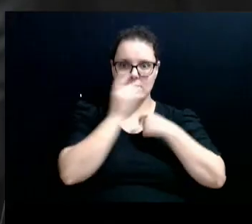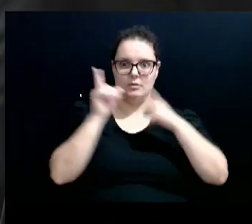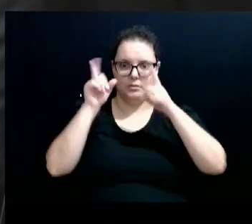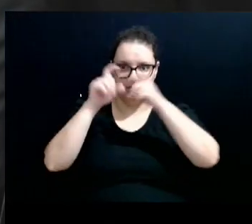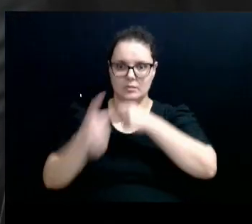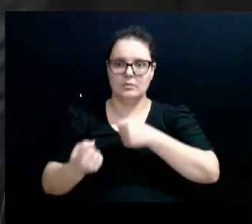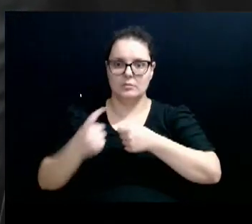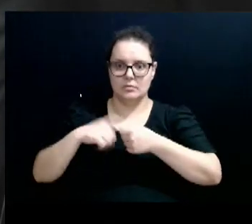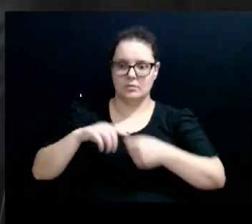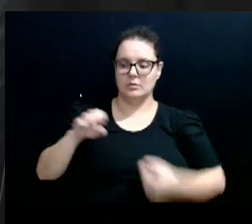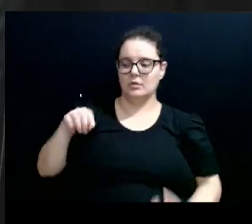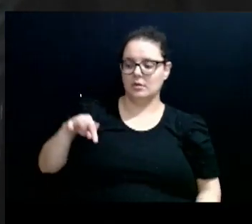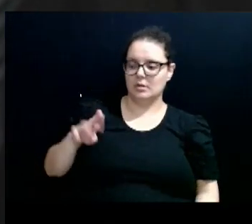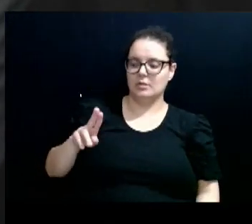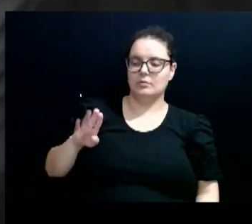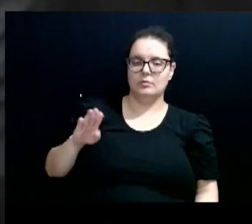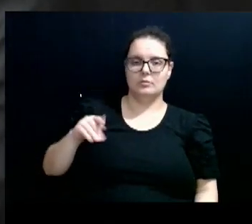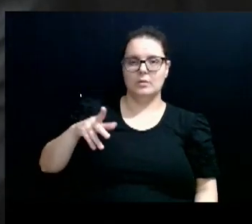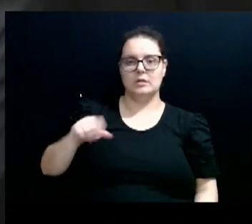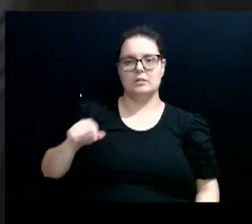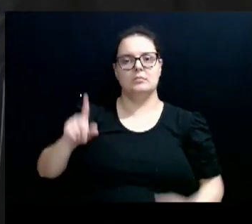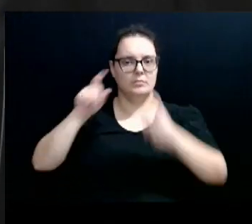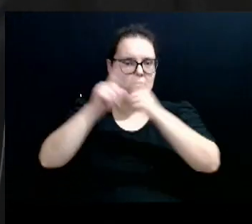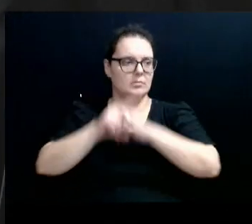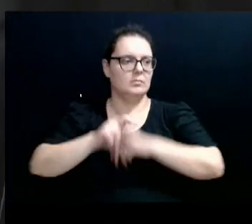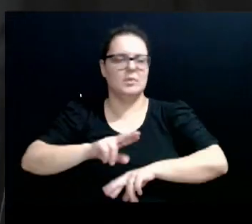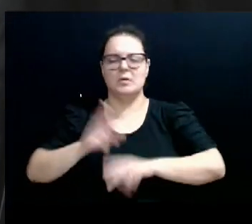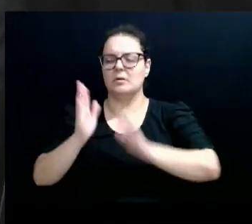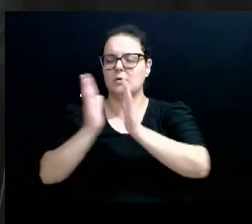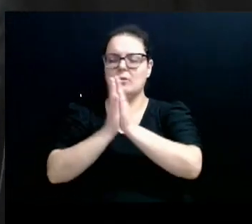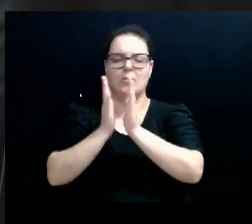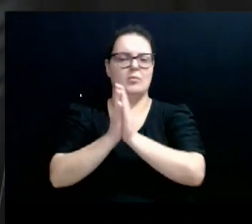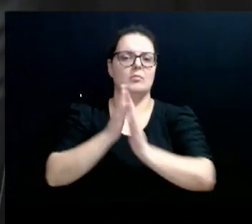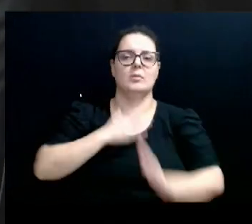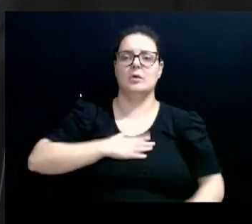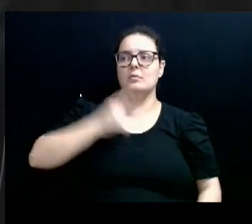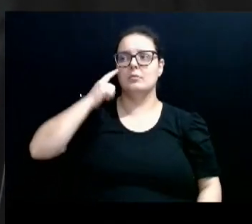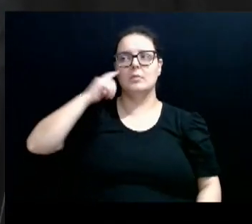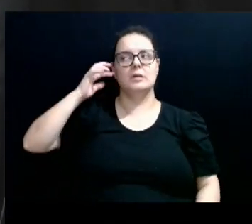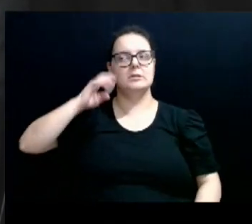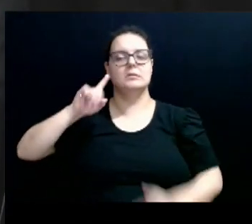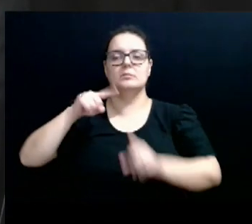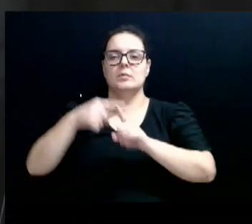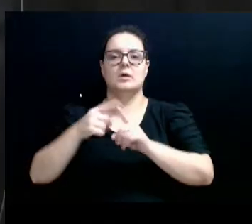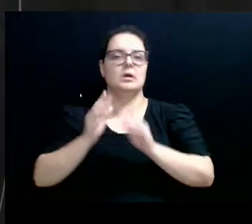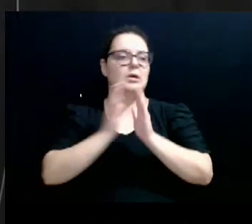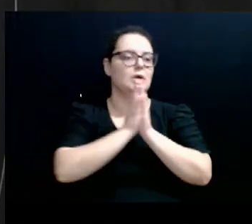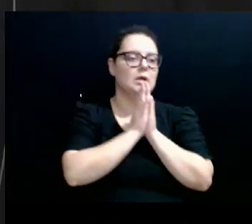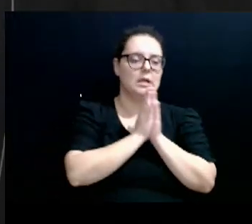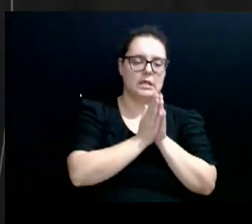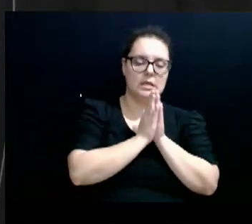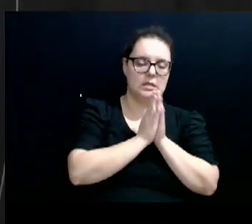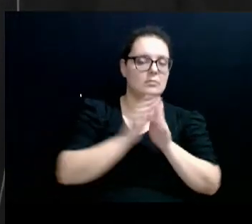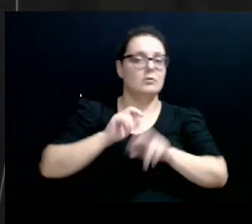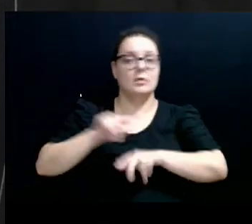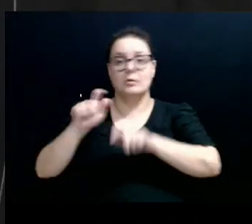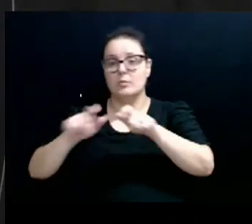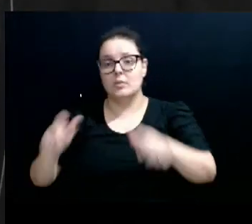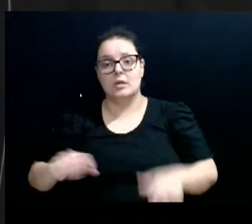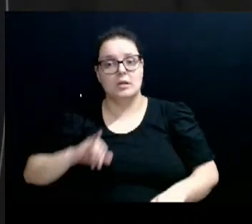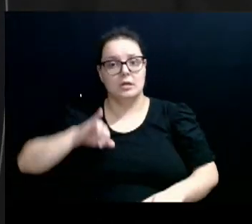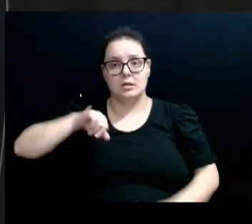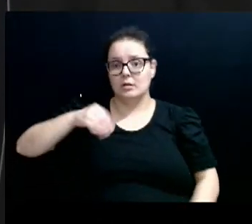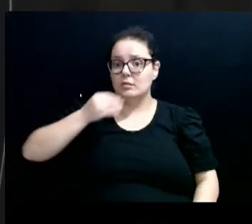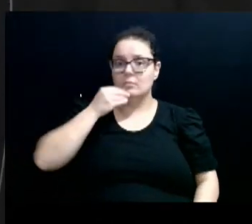muita dificuldade. Mas muita gente orando por mim, pensando positivamente, rezando. Muita gente. Eu quero aproveitar de novo essa